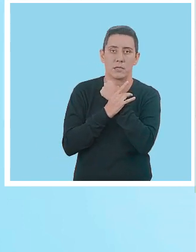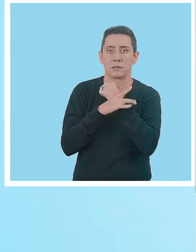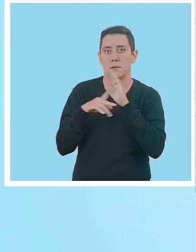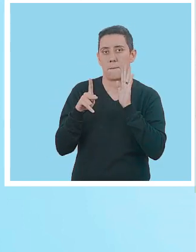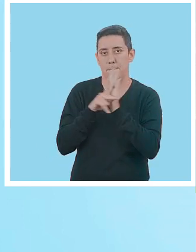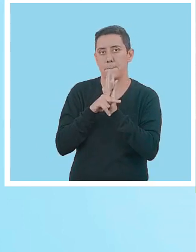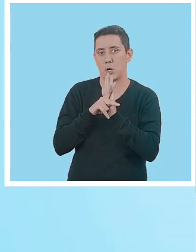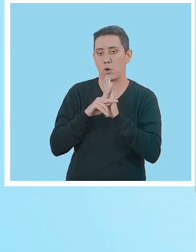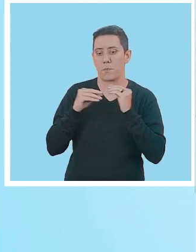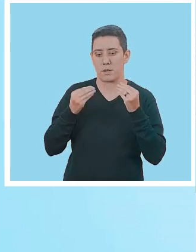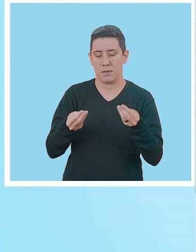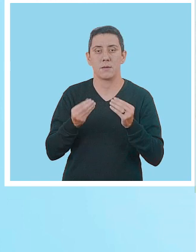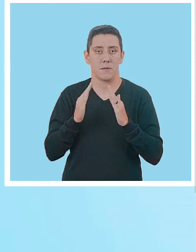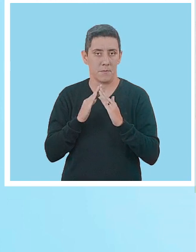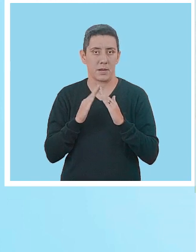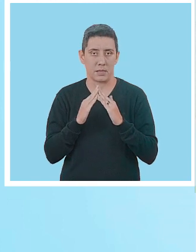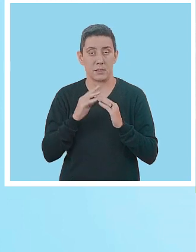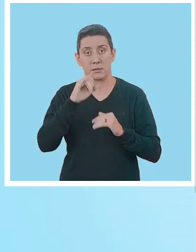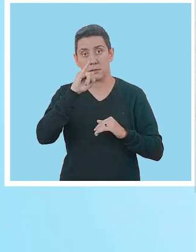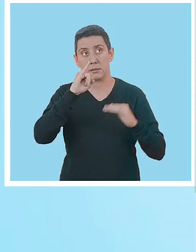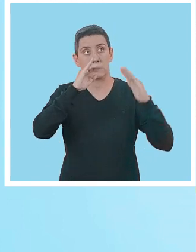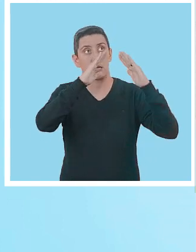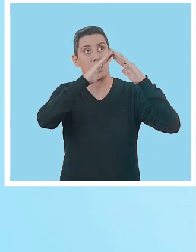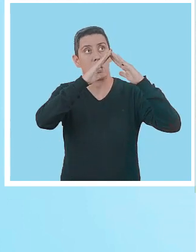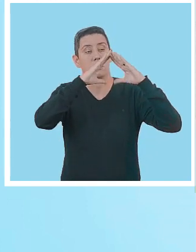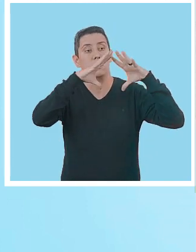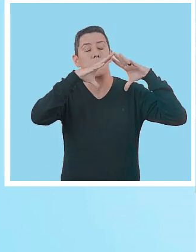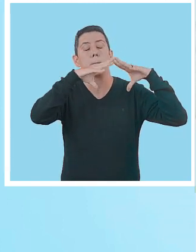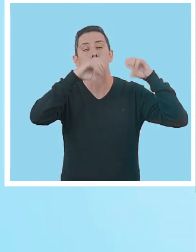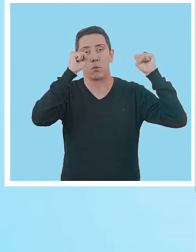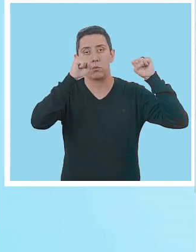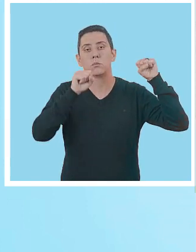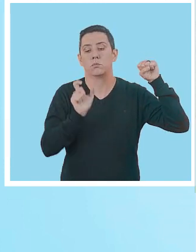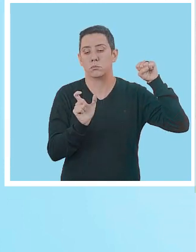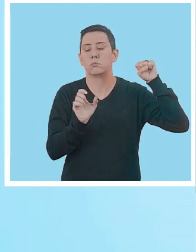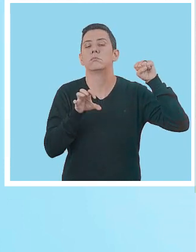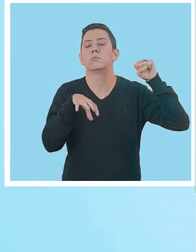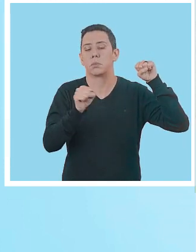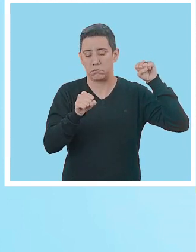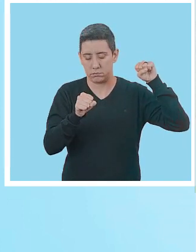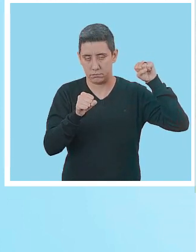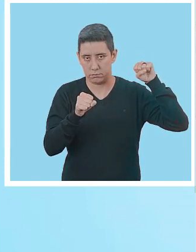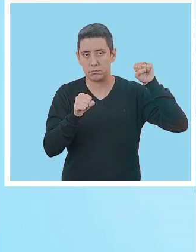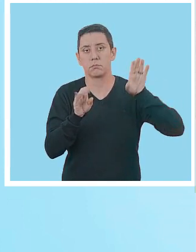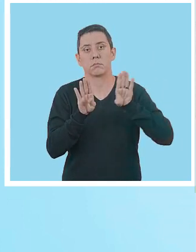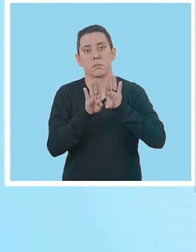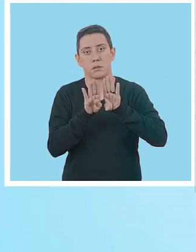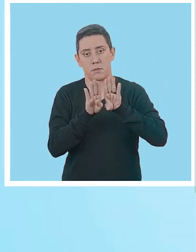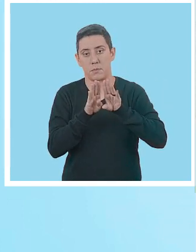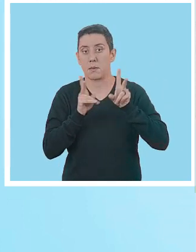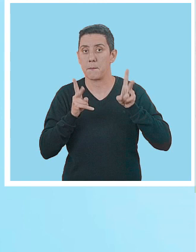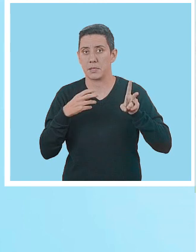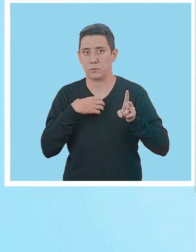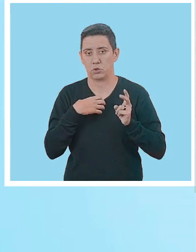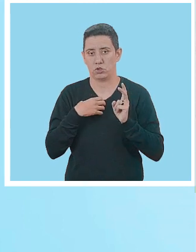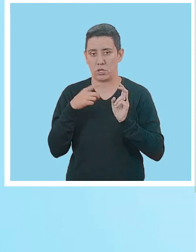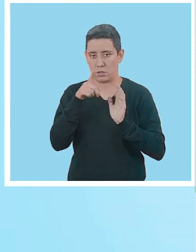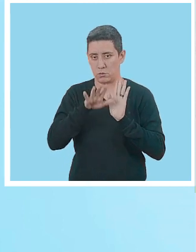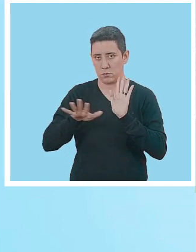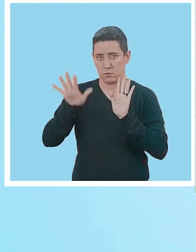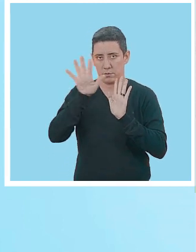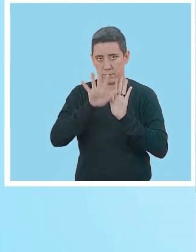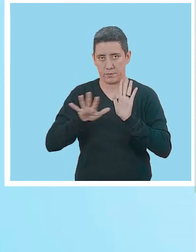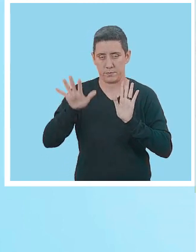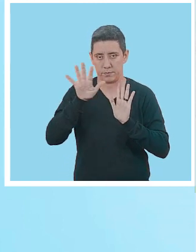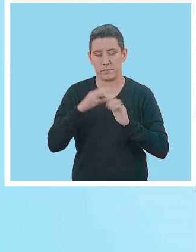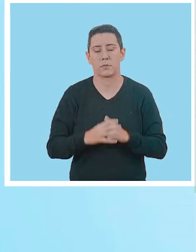tá então toda vez que cai na já da rede um inversor também se desliga nessa topologia aqui mais para frente eu vou explicar